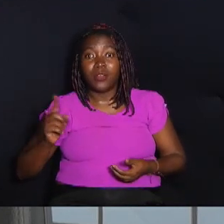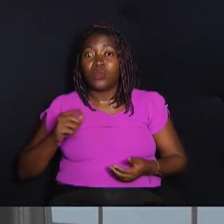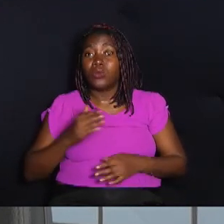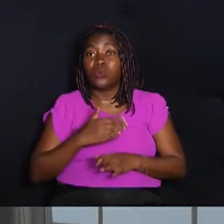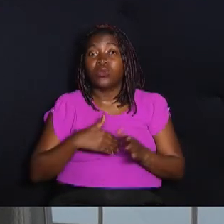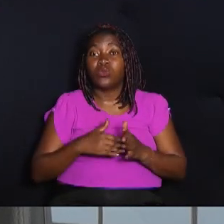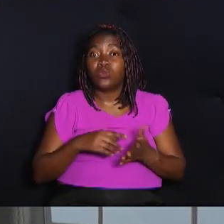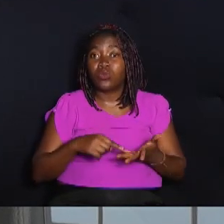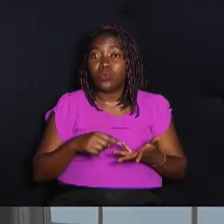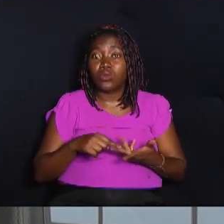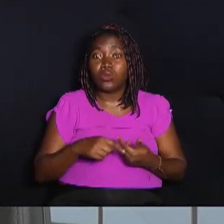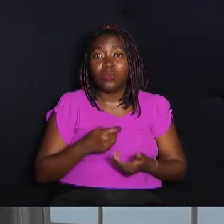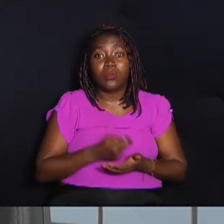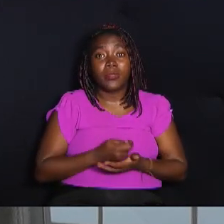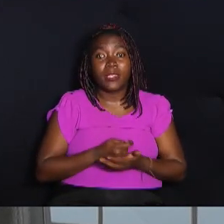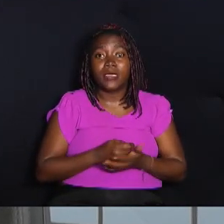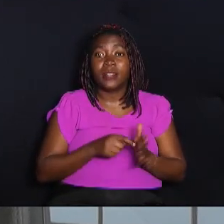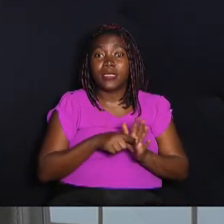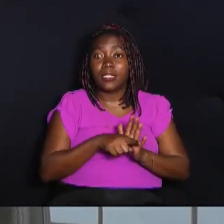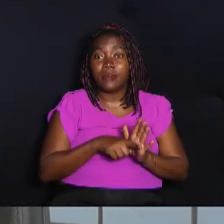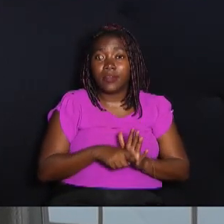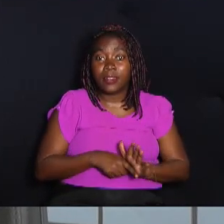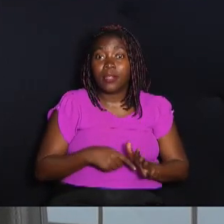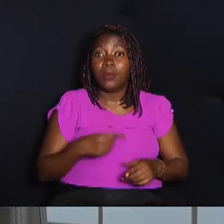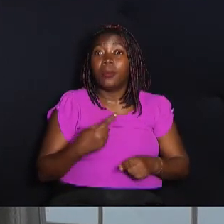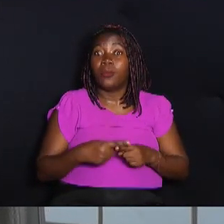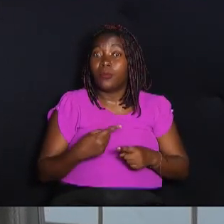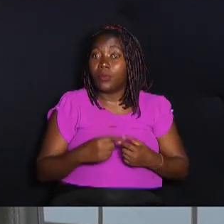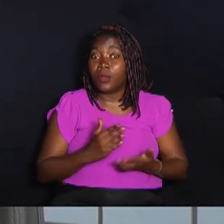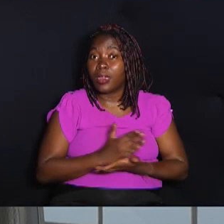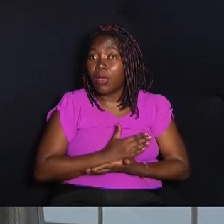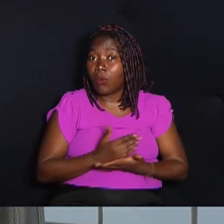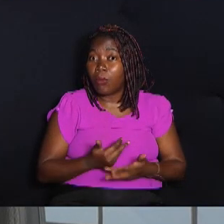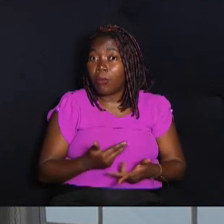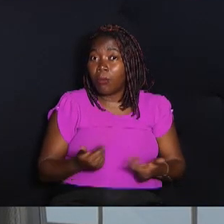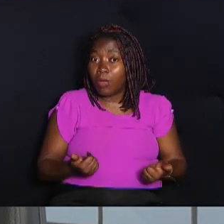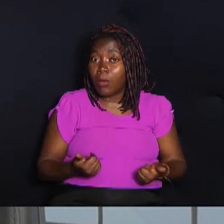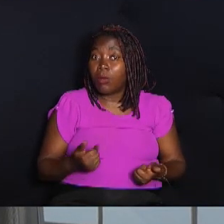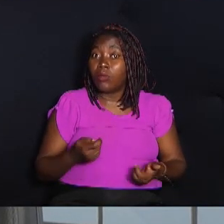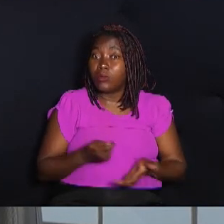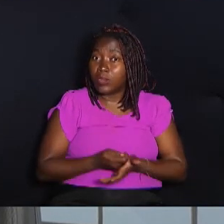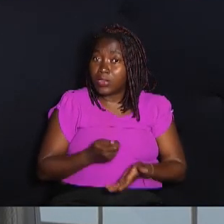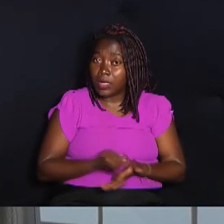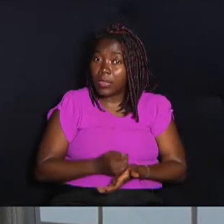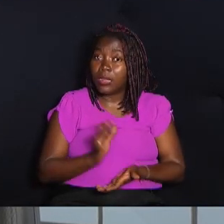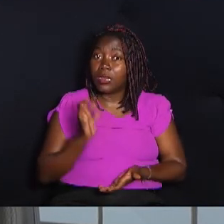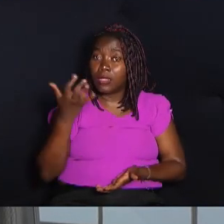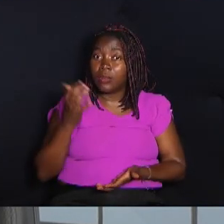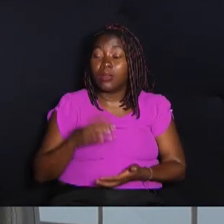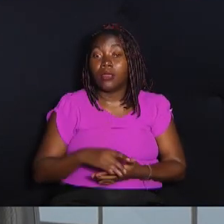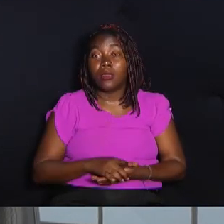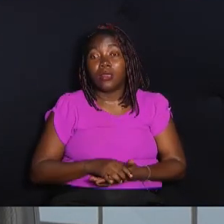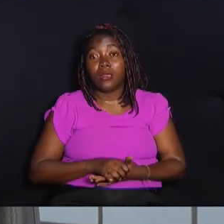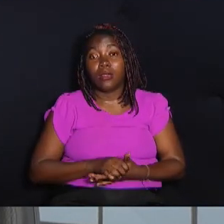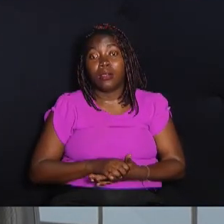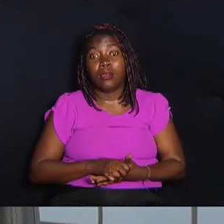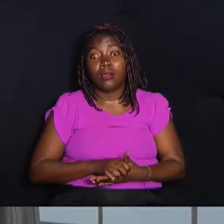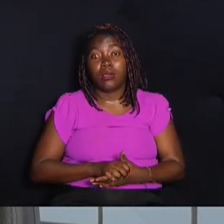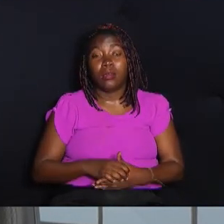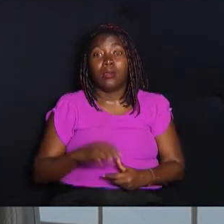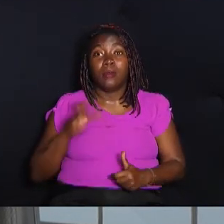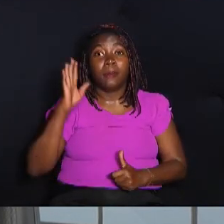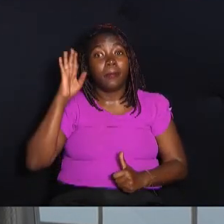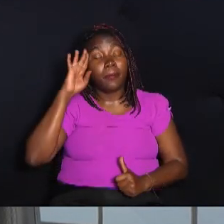ser levantado porque alguma coisa deve estar acontecendo. Principalmente quando